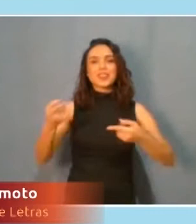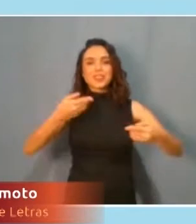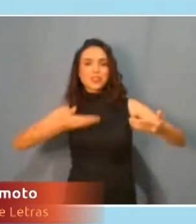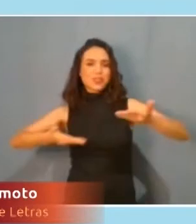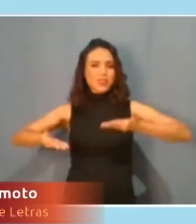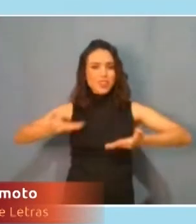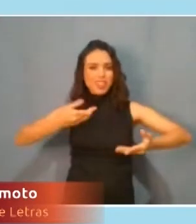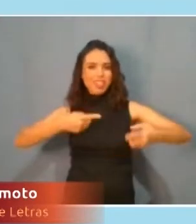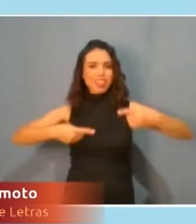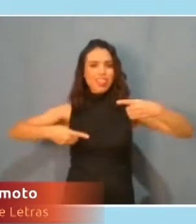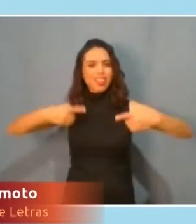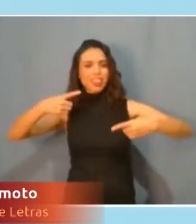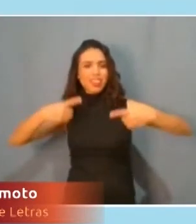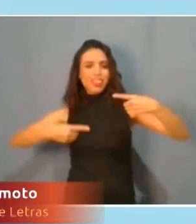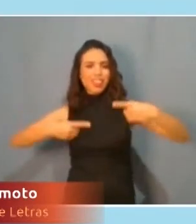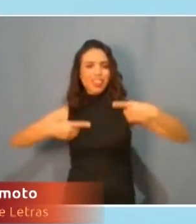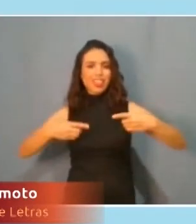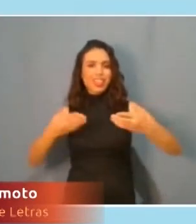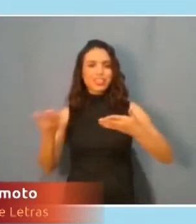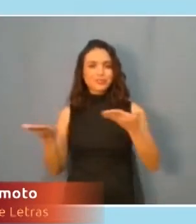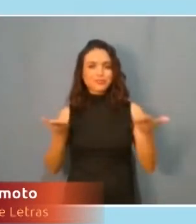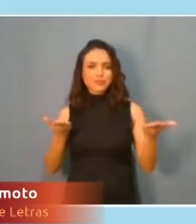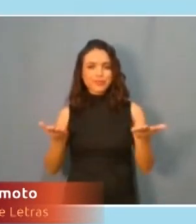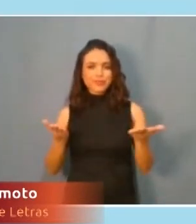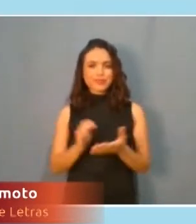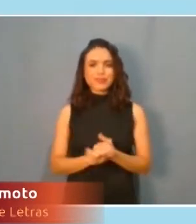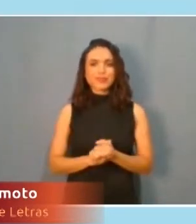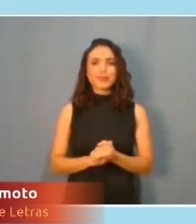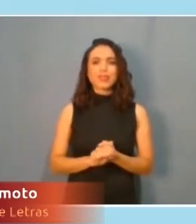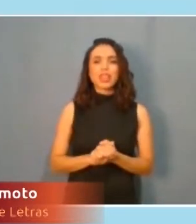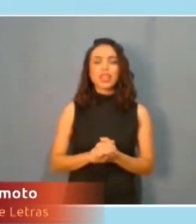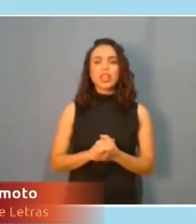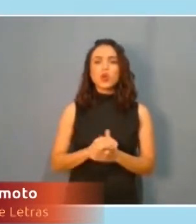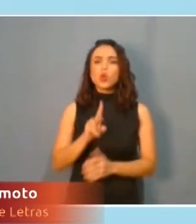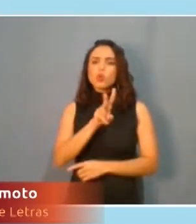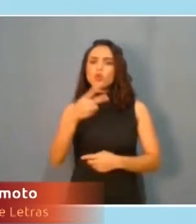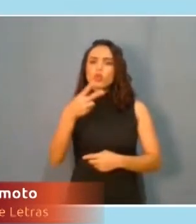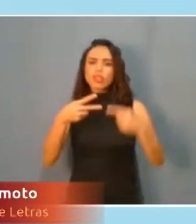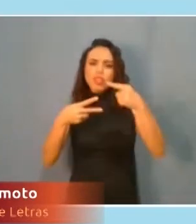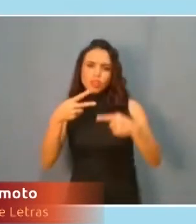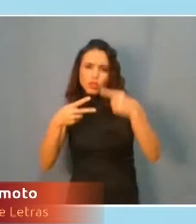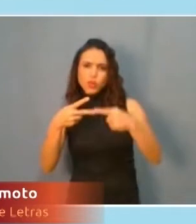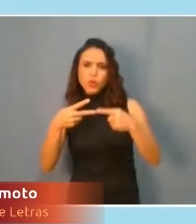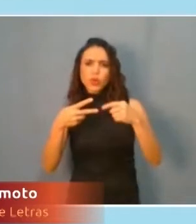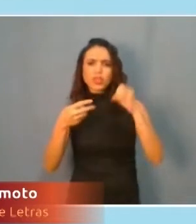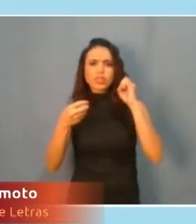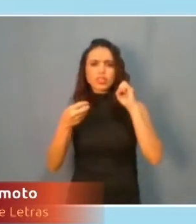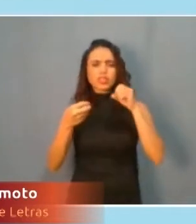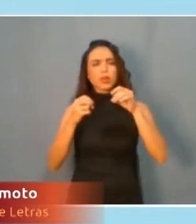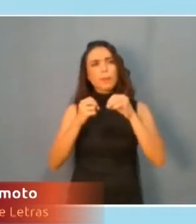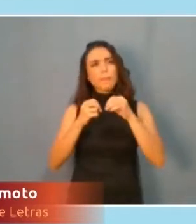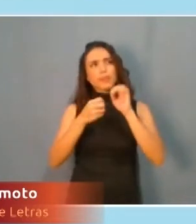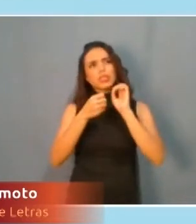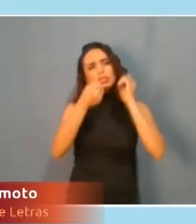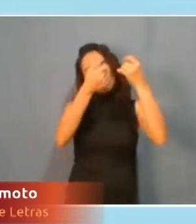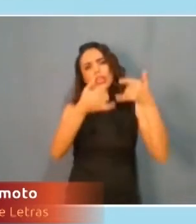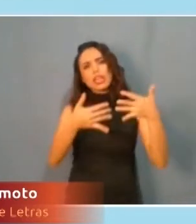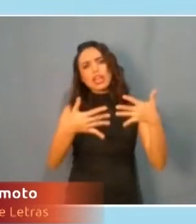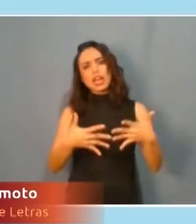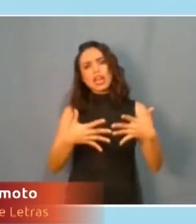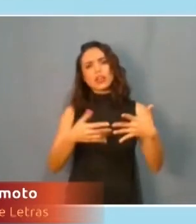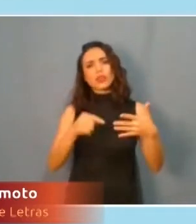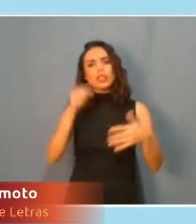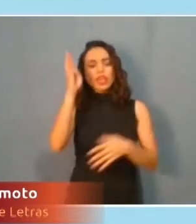conversa. Tanto você quanto a Nathalie destacaram essa questão do Brasil ser um grande produtor de alimentos, né? O nosso governo